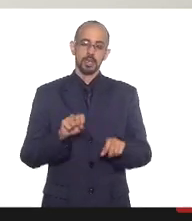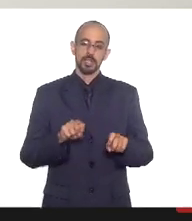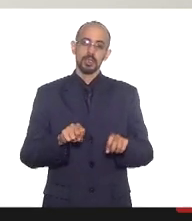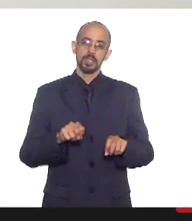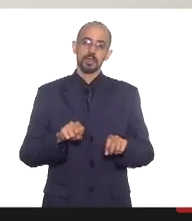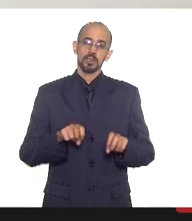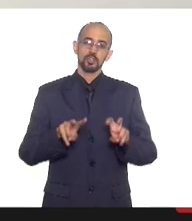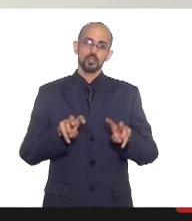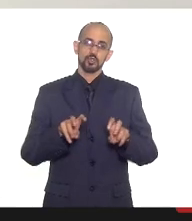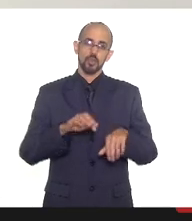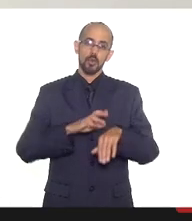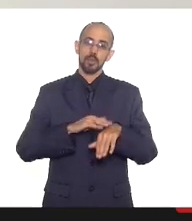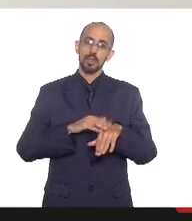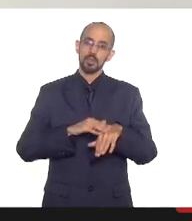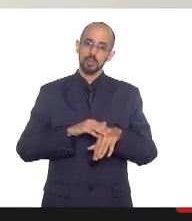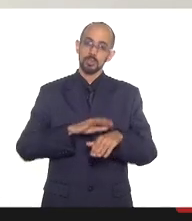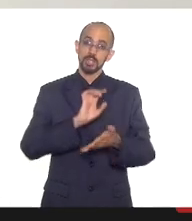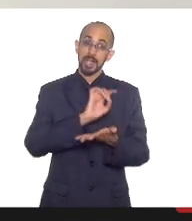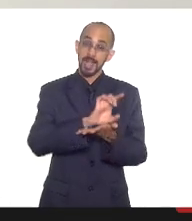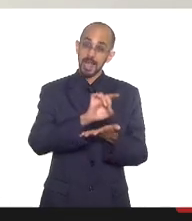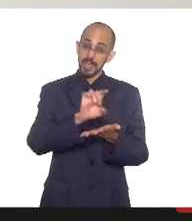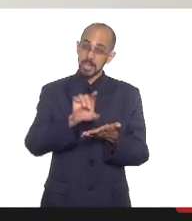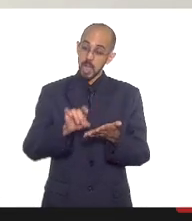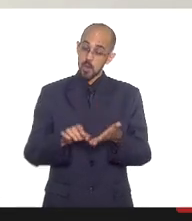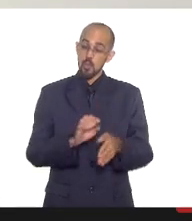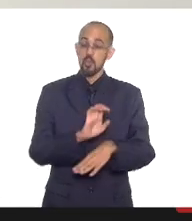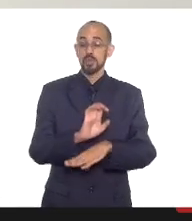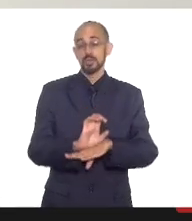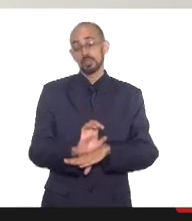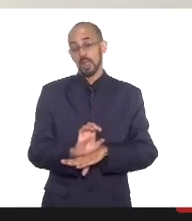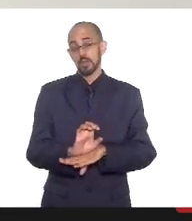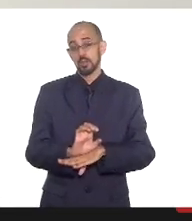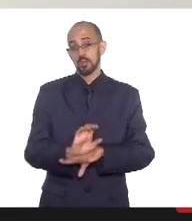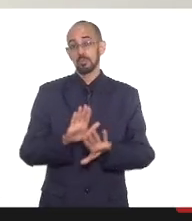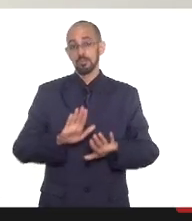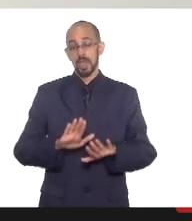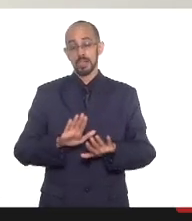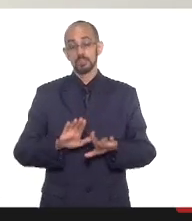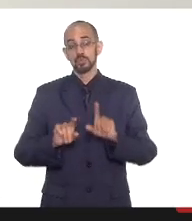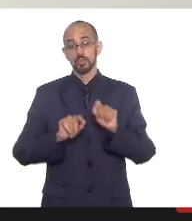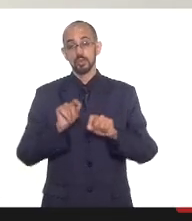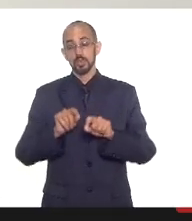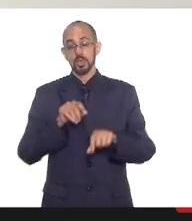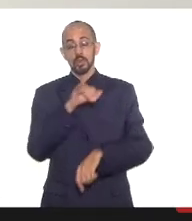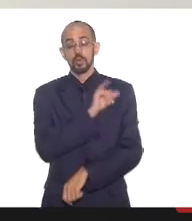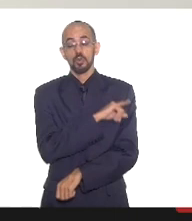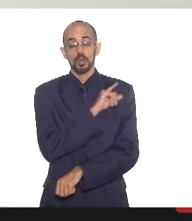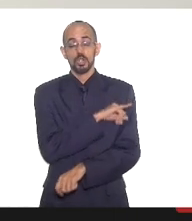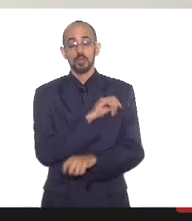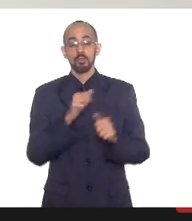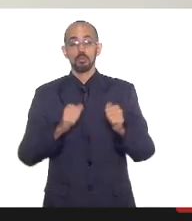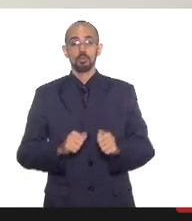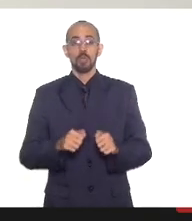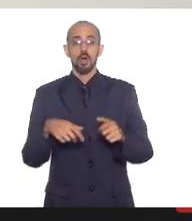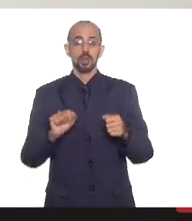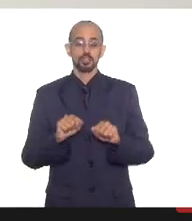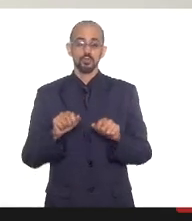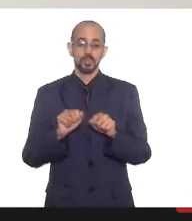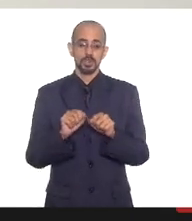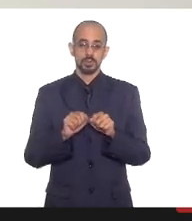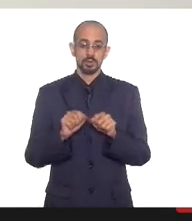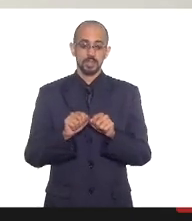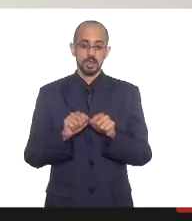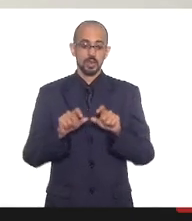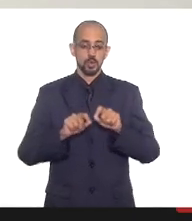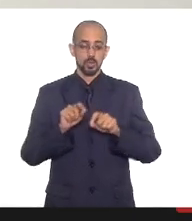relação à epidemiologia de cada estado e com a diferença epidemiológica de e mais o Rio de Janeiro pode sim levar o secretário